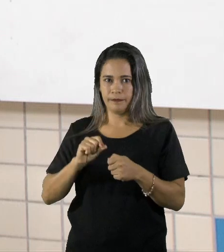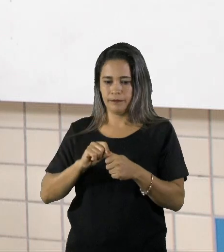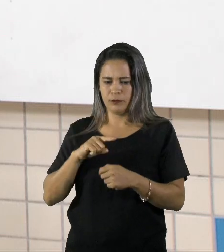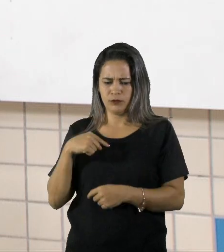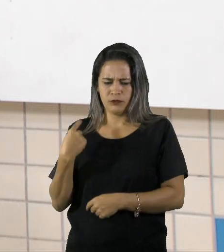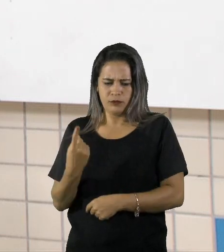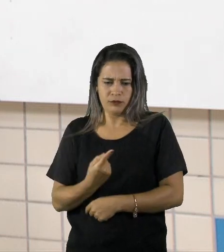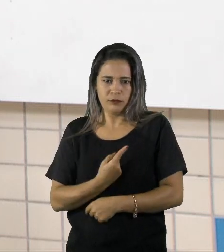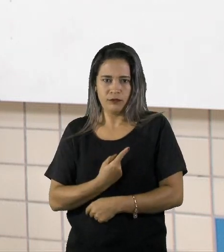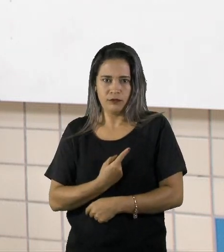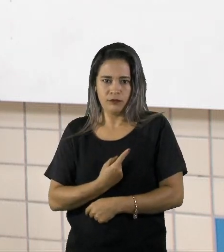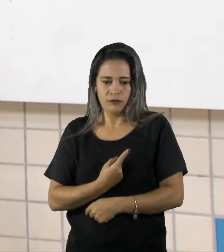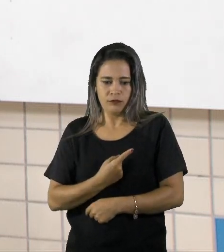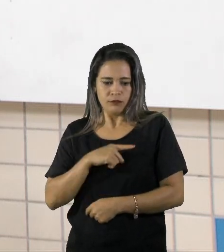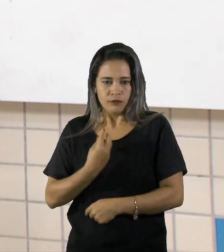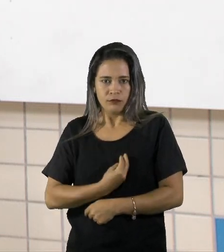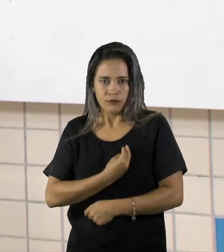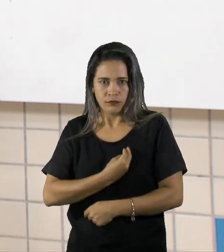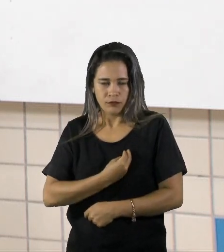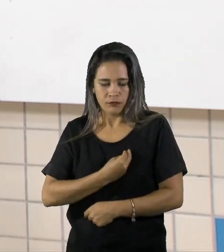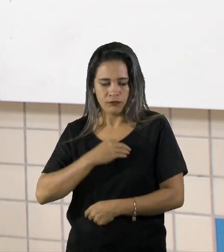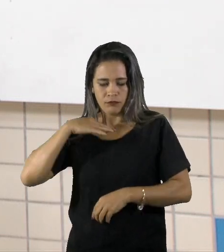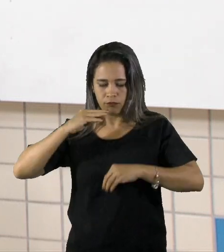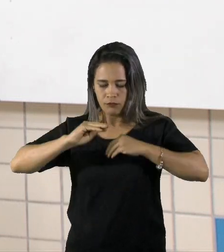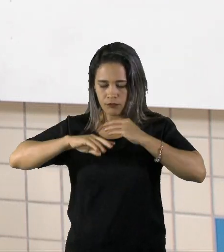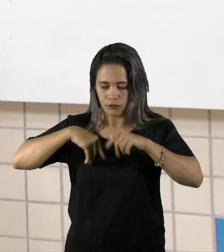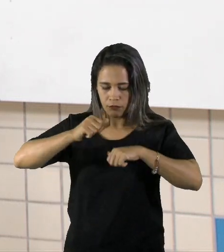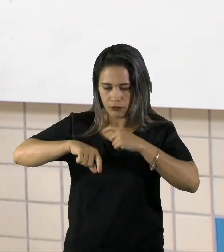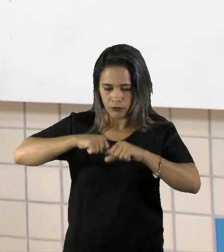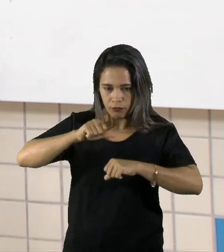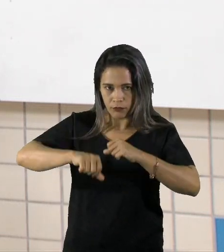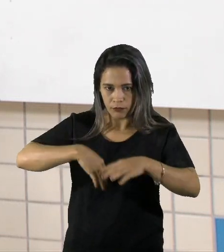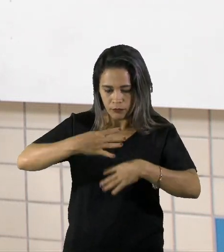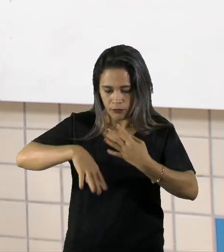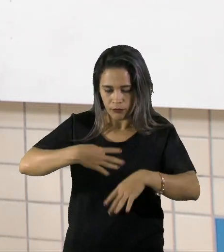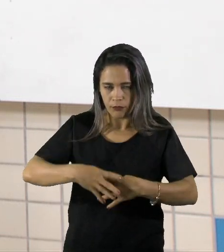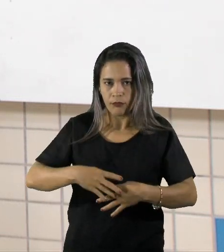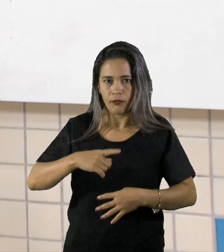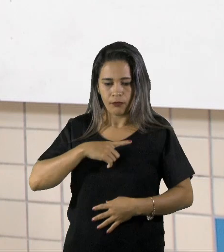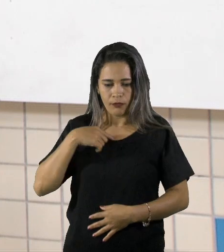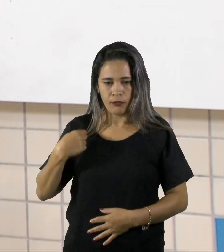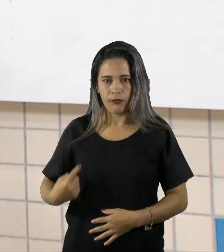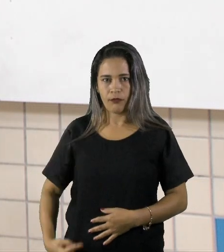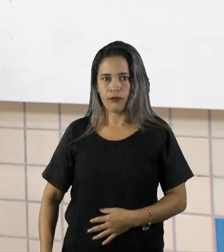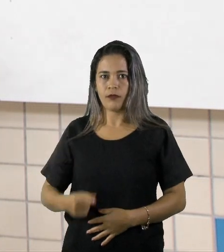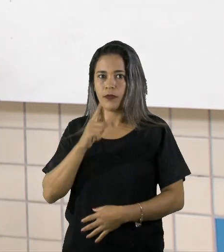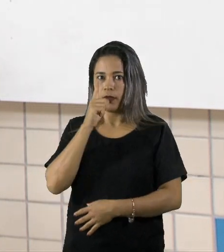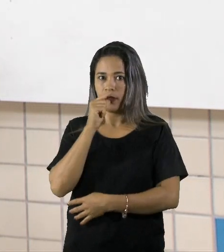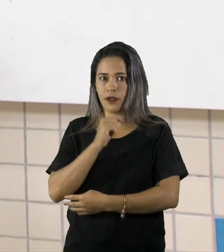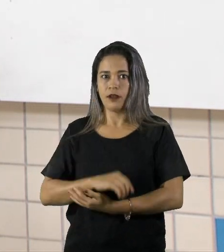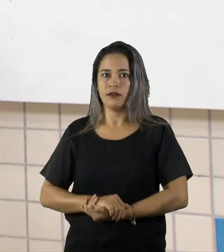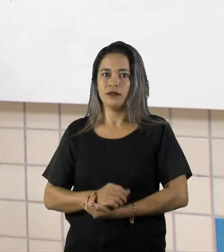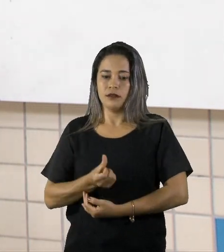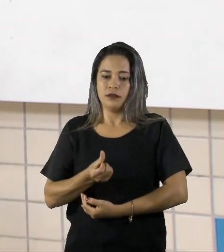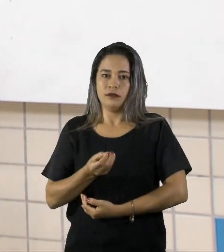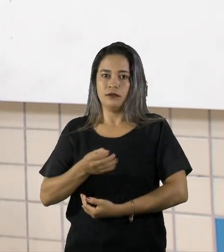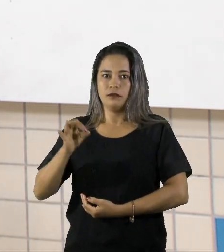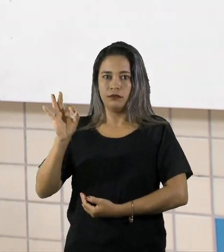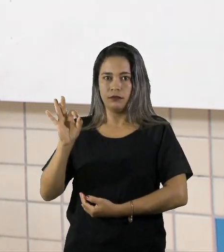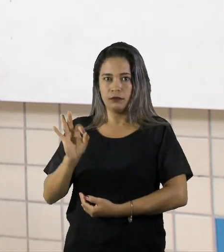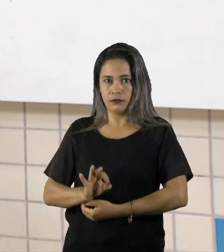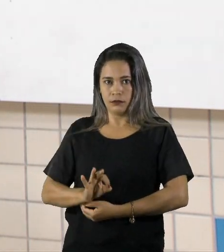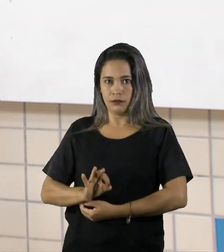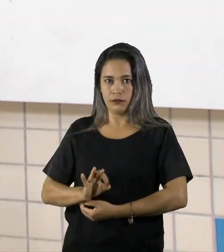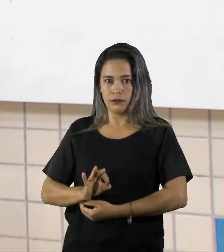somos envolve água. O nosso corpo, 60% dele é formado de água. Então, dentro das células tem